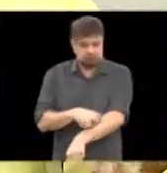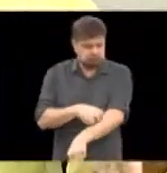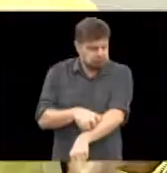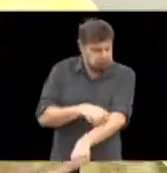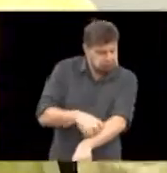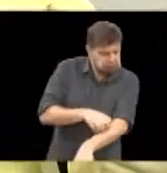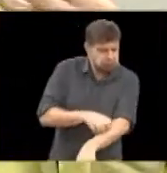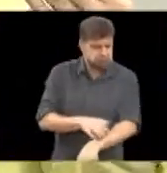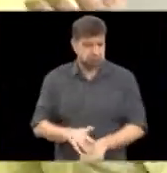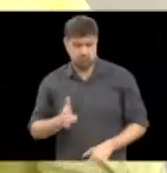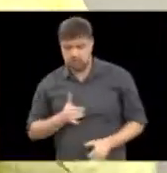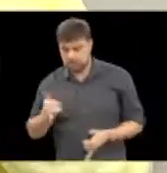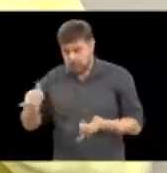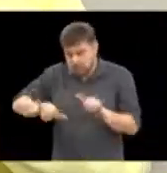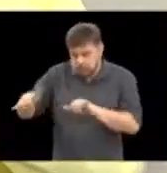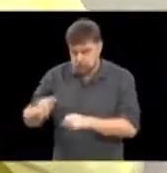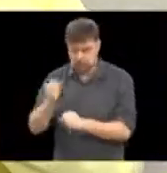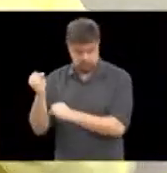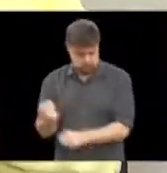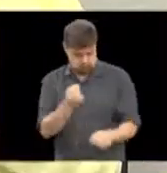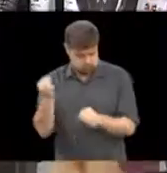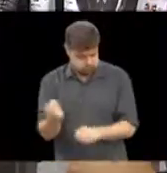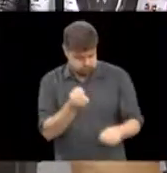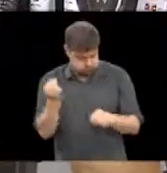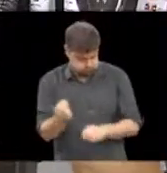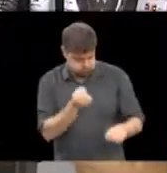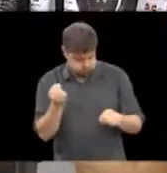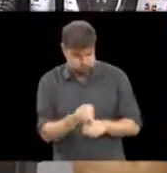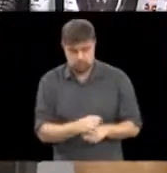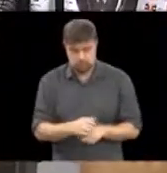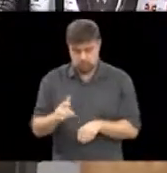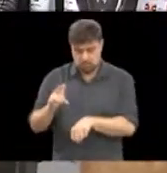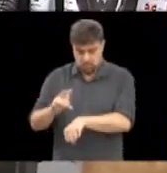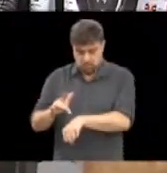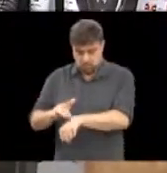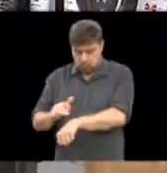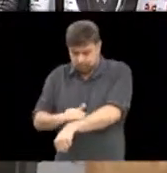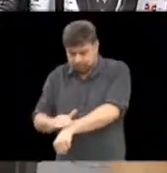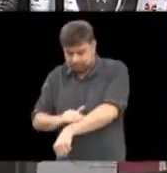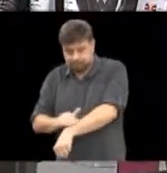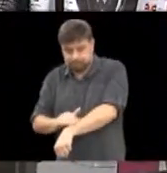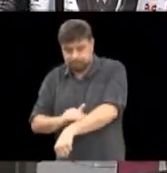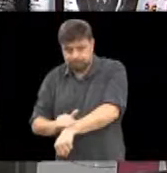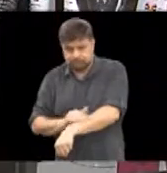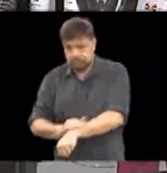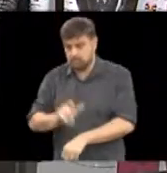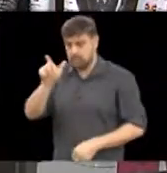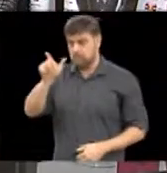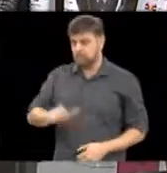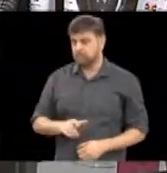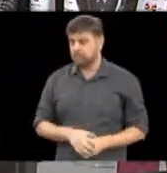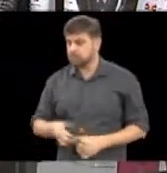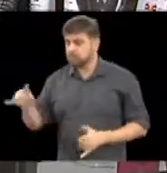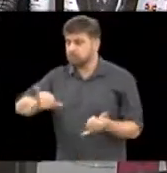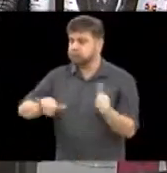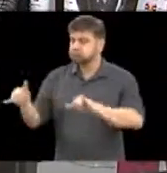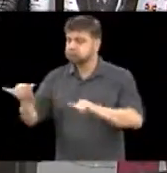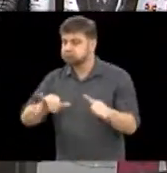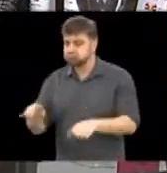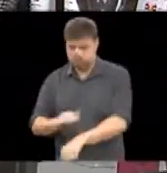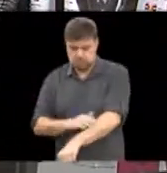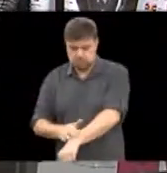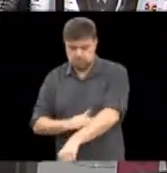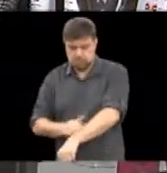a determinados produtos de limpeza, que pode acontecer. De contato, né? Que você pode estar tendo contato na tua pele, você